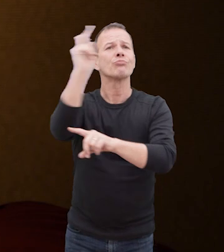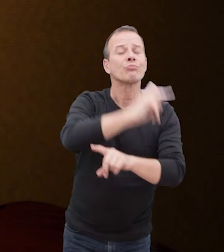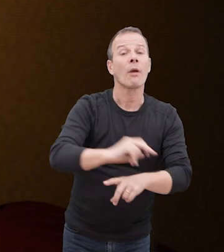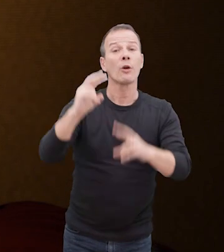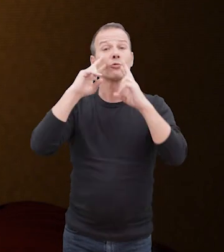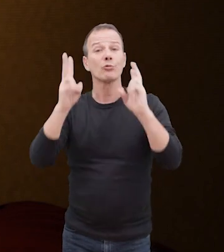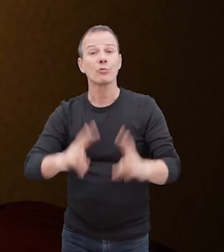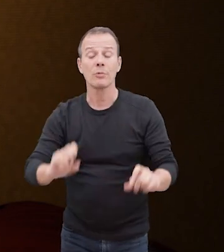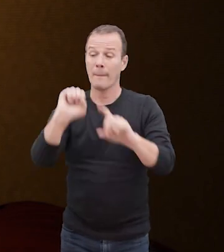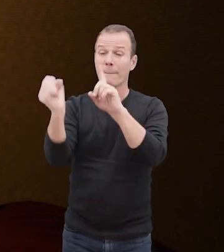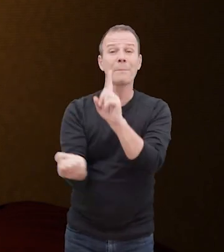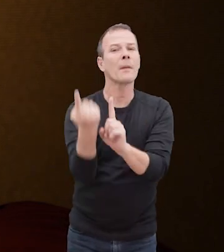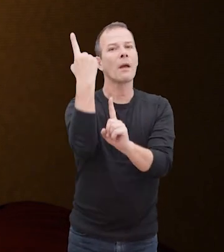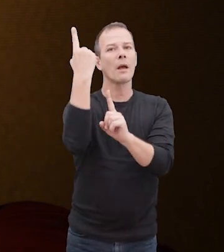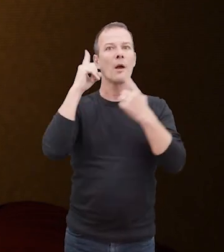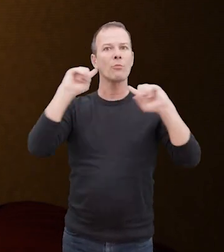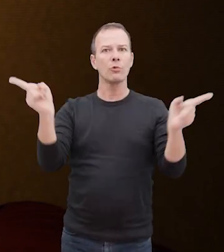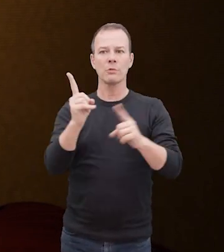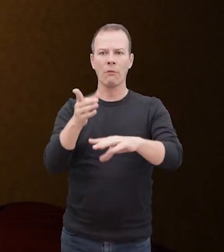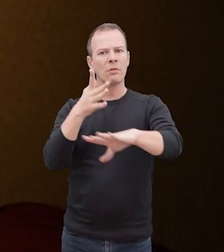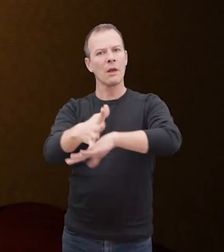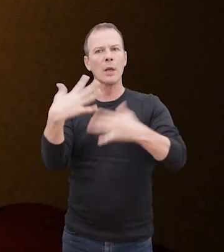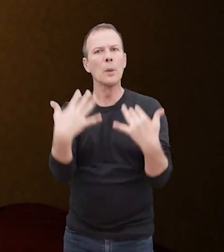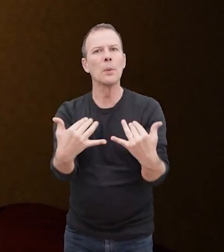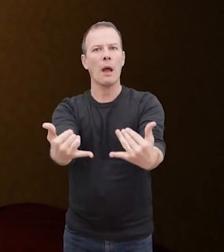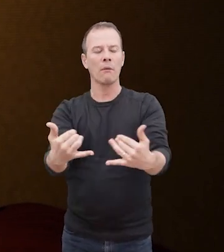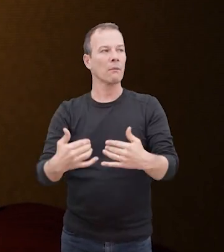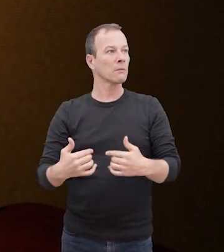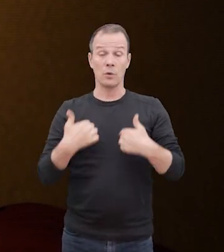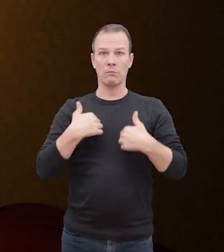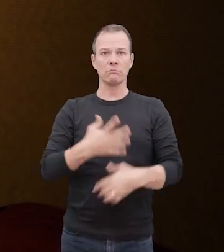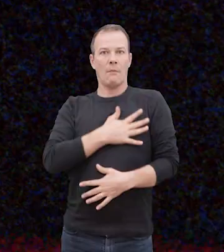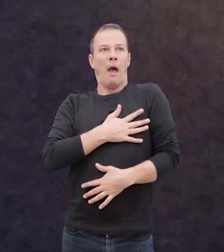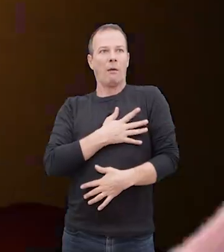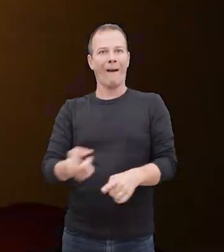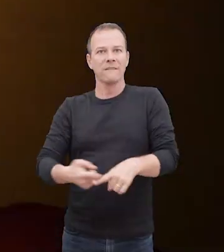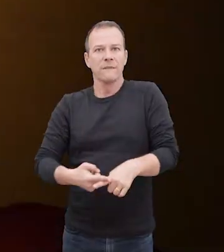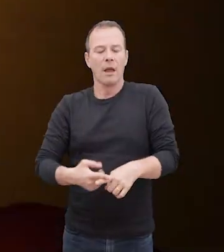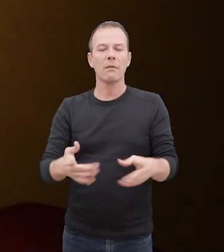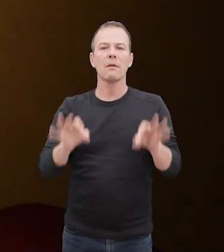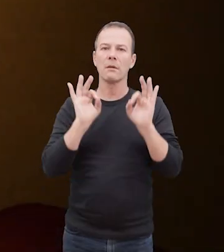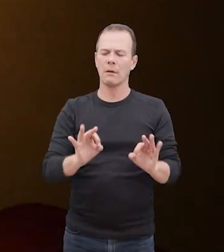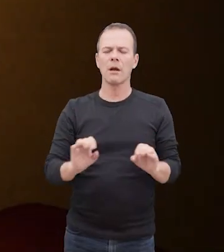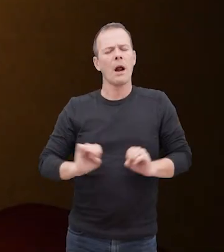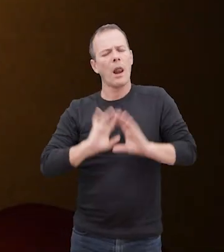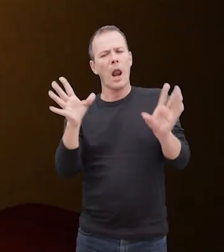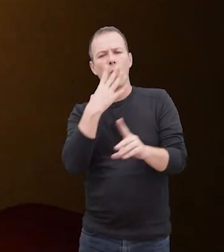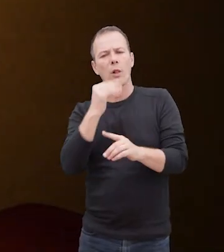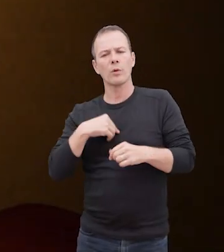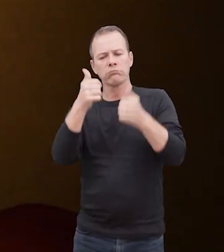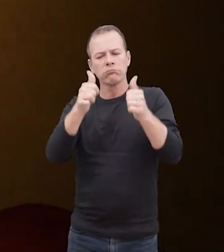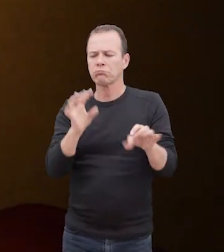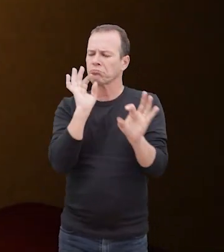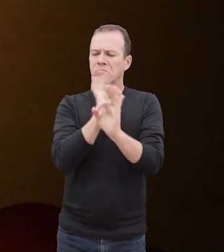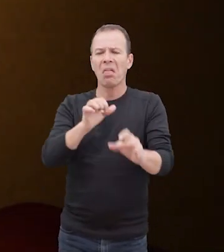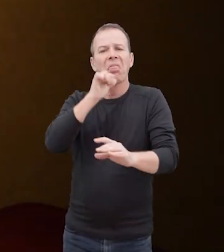onde descobri pela primeira vez música ao vivo e apaixonei. Apesar de ter sido sempre uma aluna de